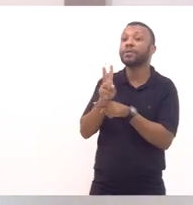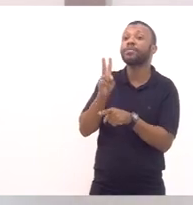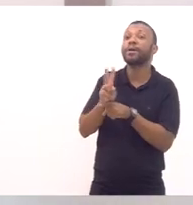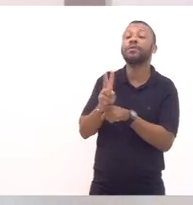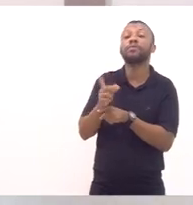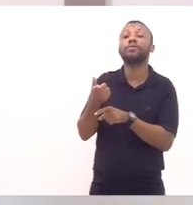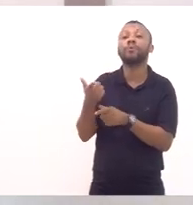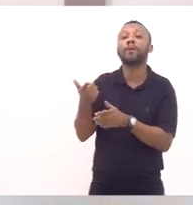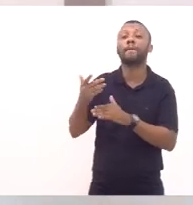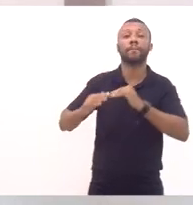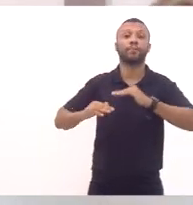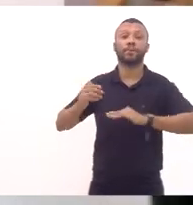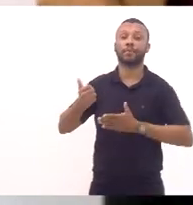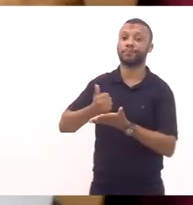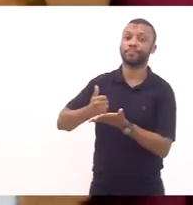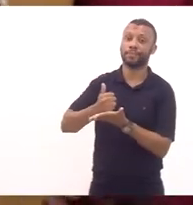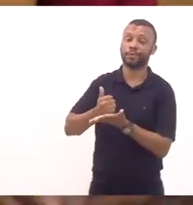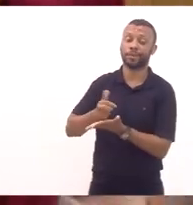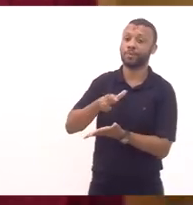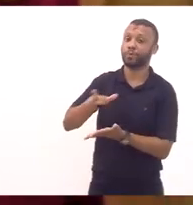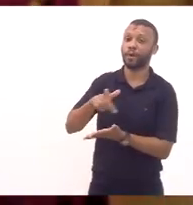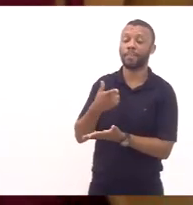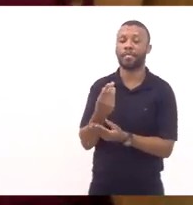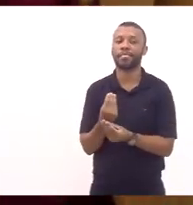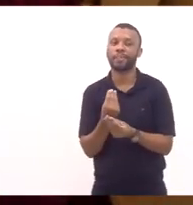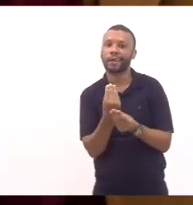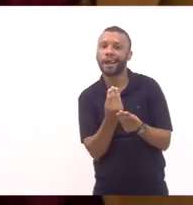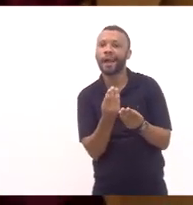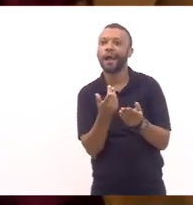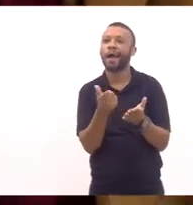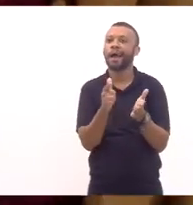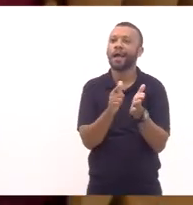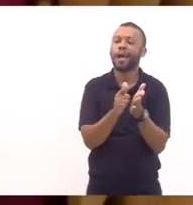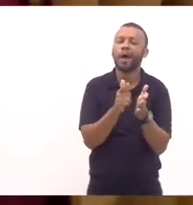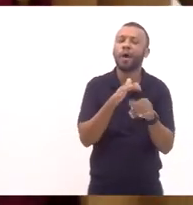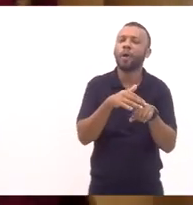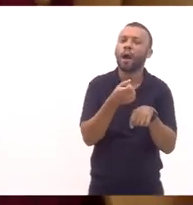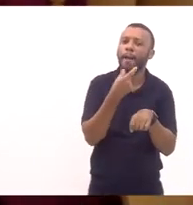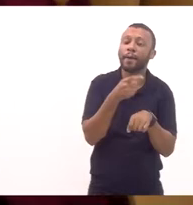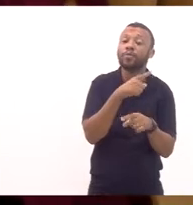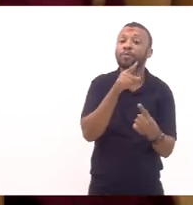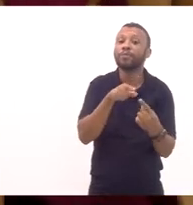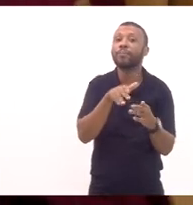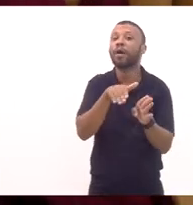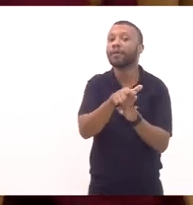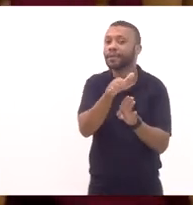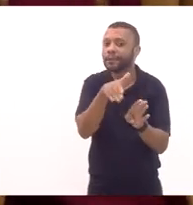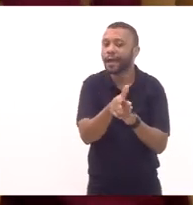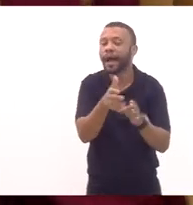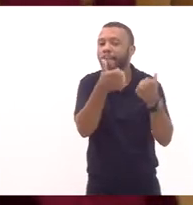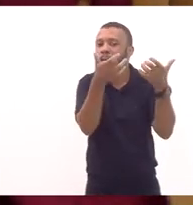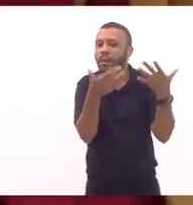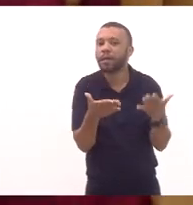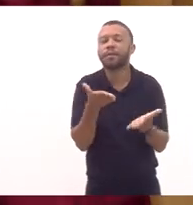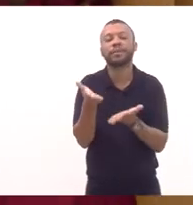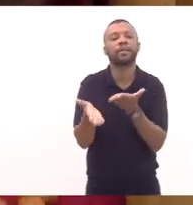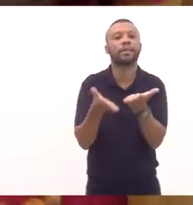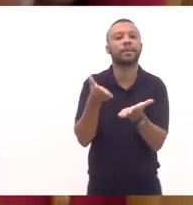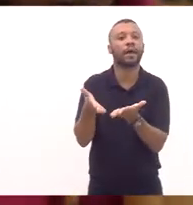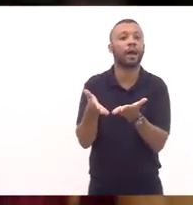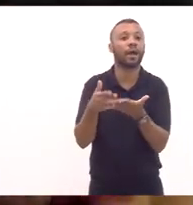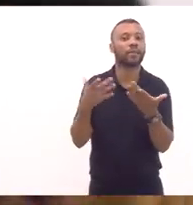porque ele não é o profissional que está ali para entregar a caixinha de remédio, ele está ali para orientar, para tratar, e o